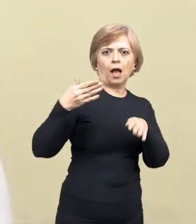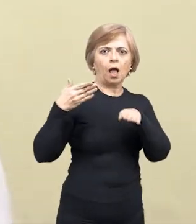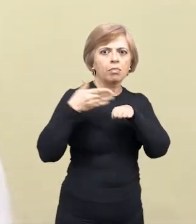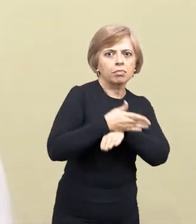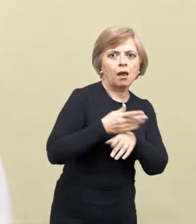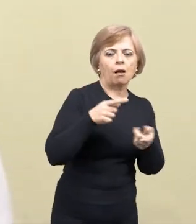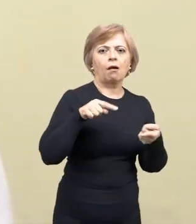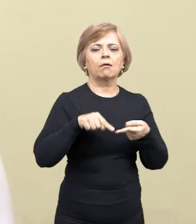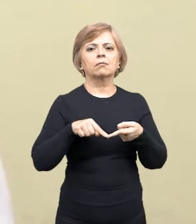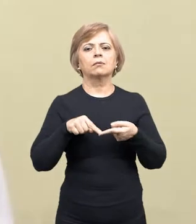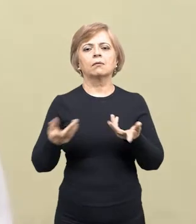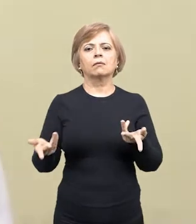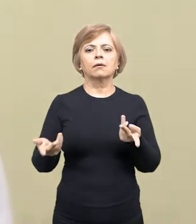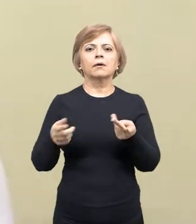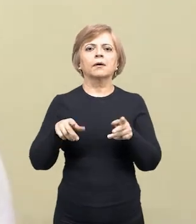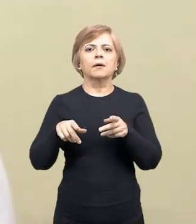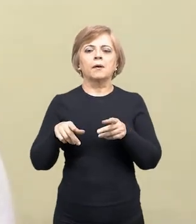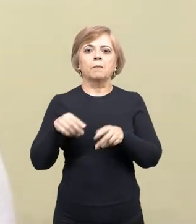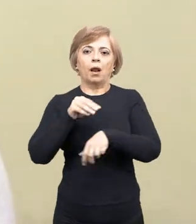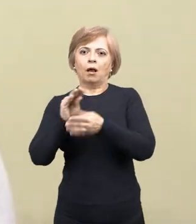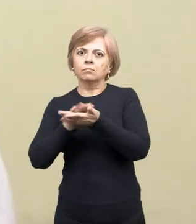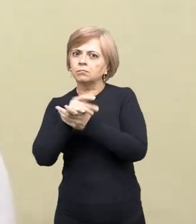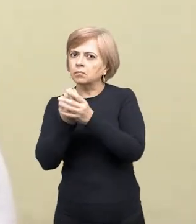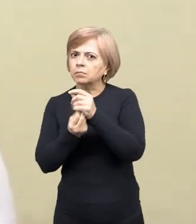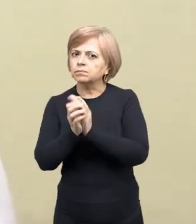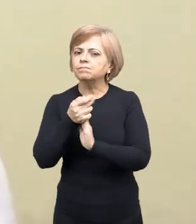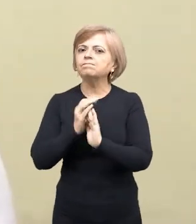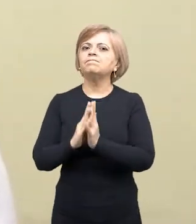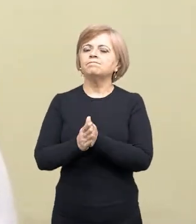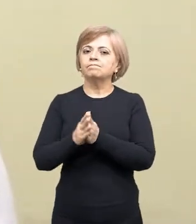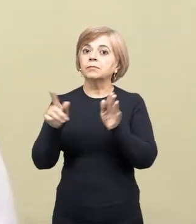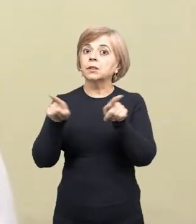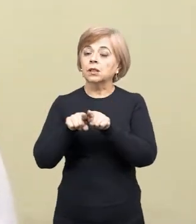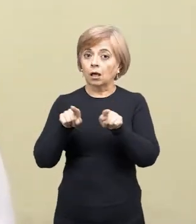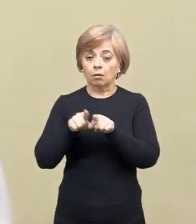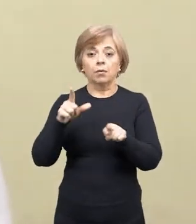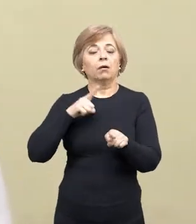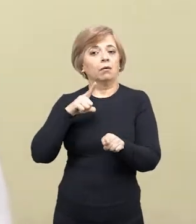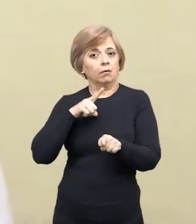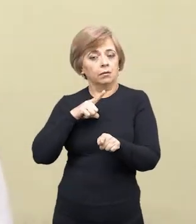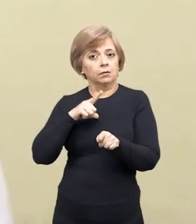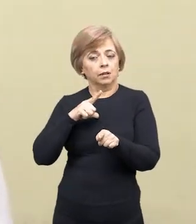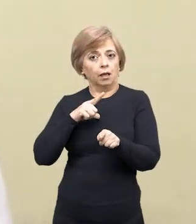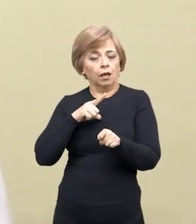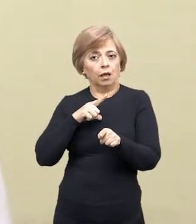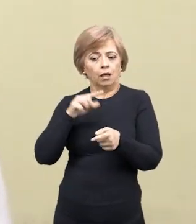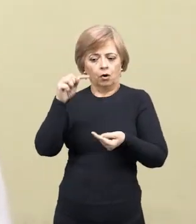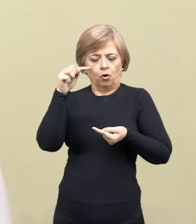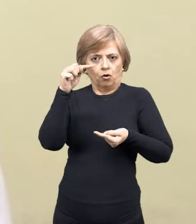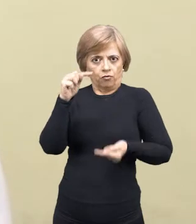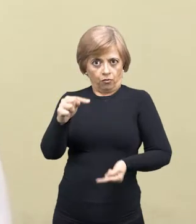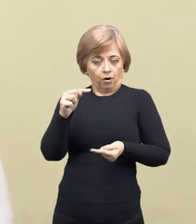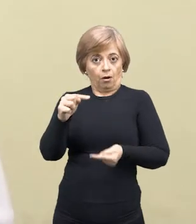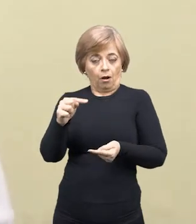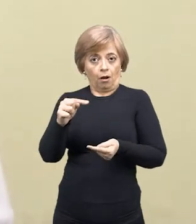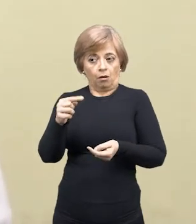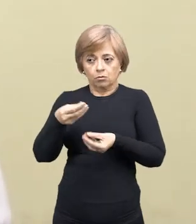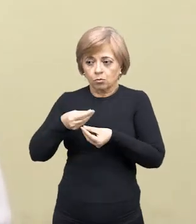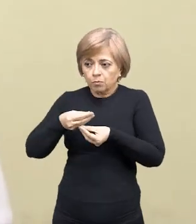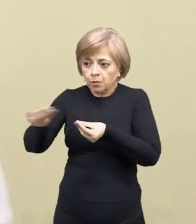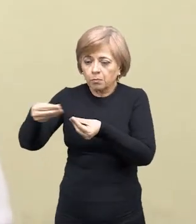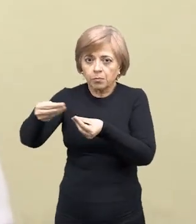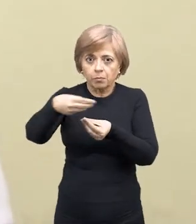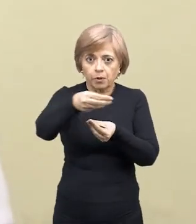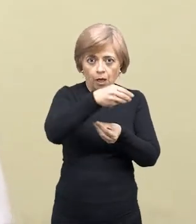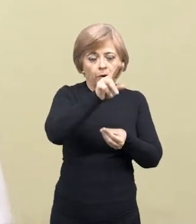entradas para a higienização das mãos, além da distribuição de frascos de álcool gel